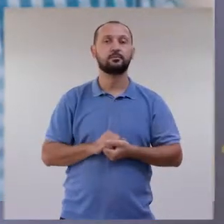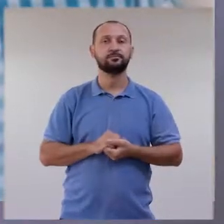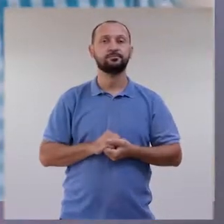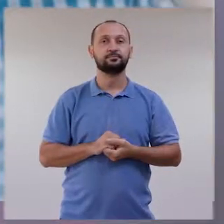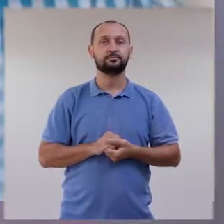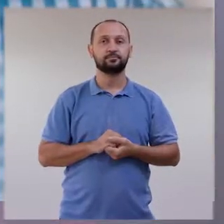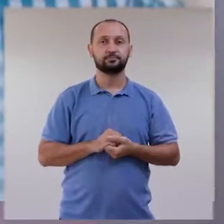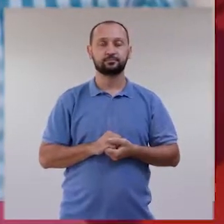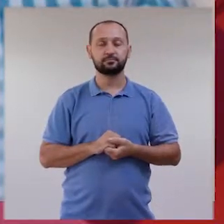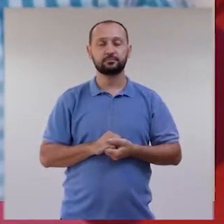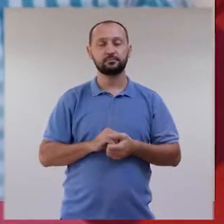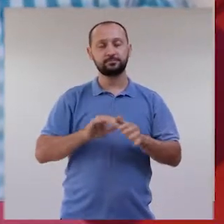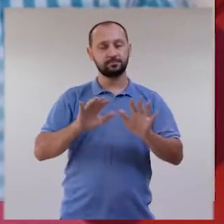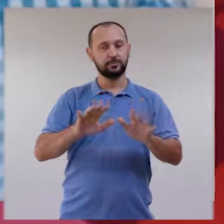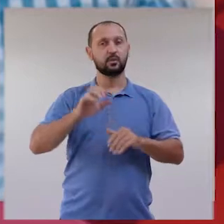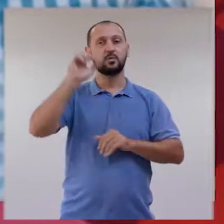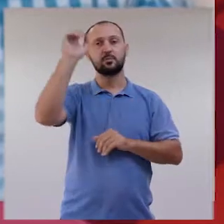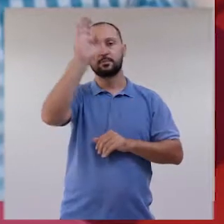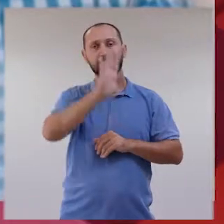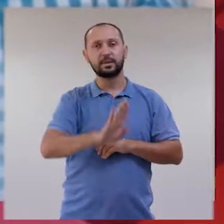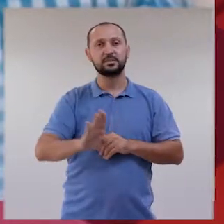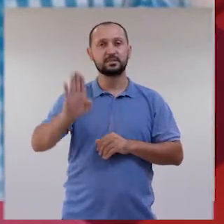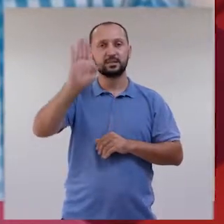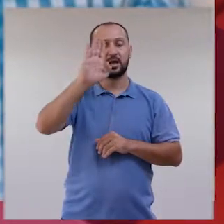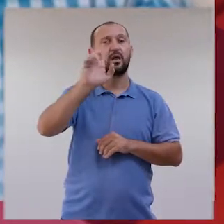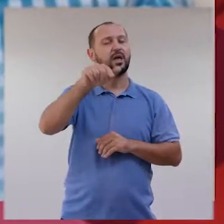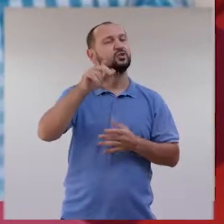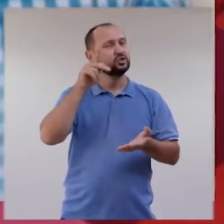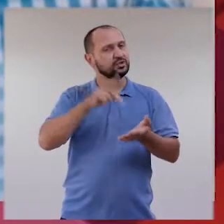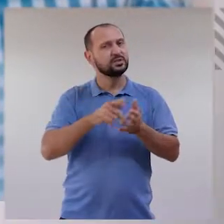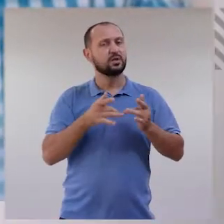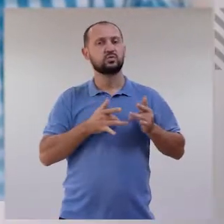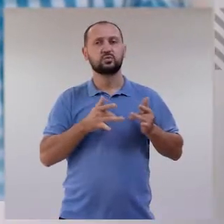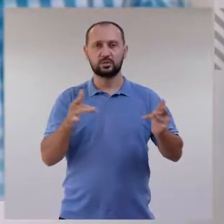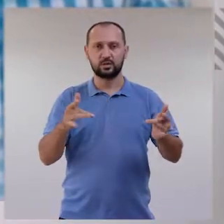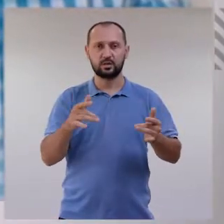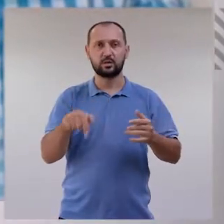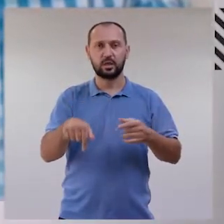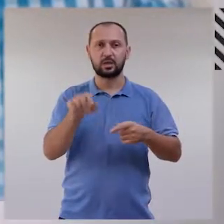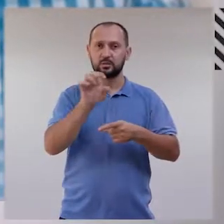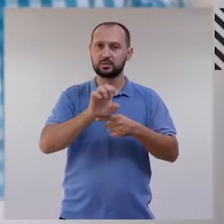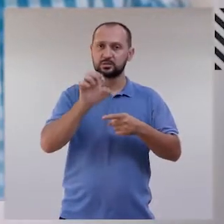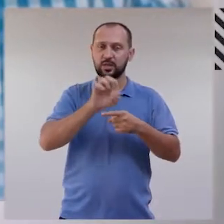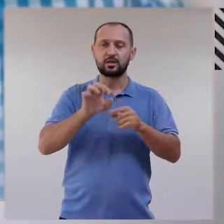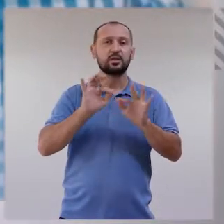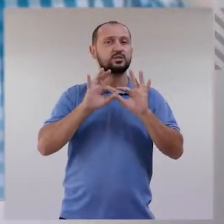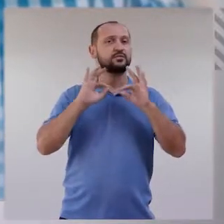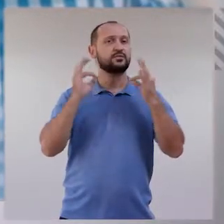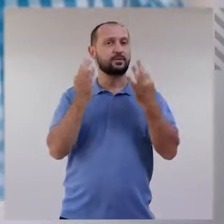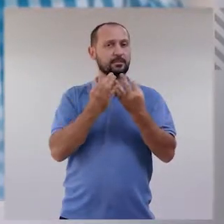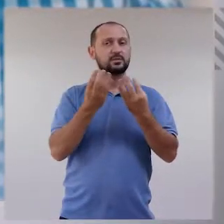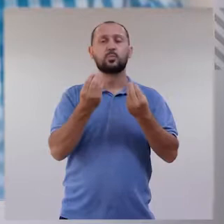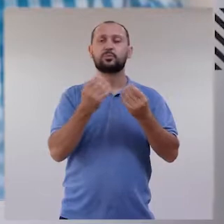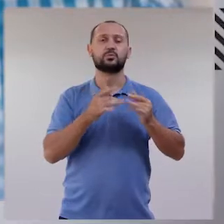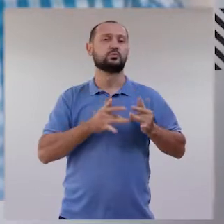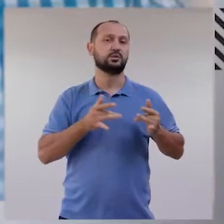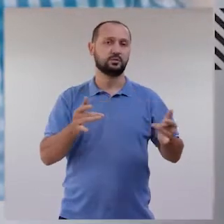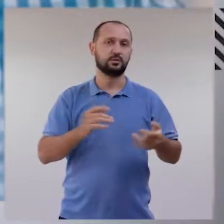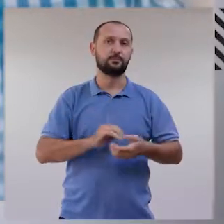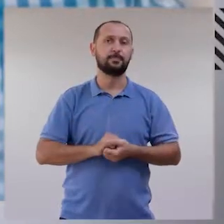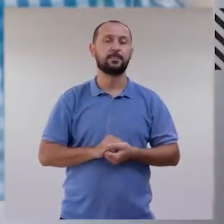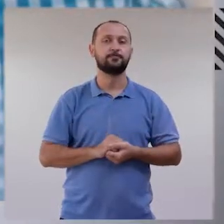órgãos? O brasileiro, ele é muito solidário, e nosso estado também, as famílias são